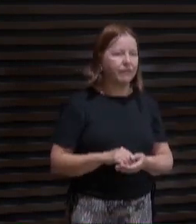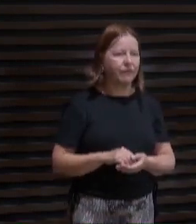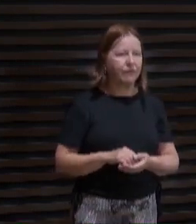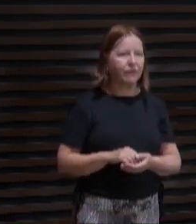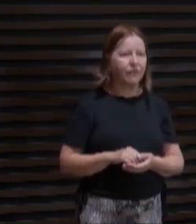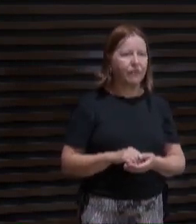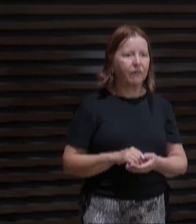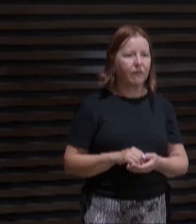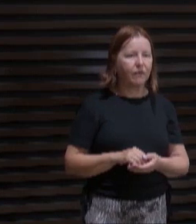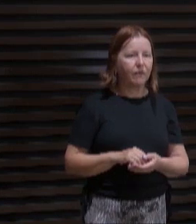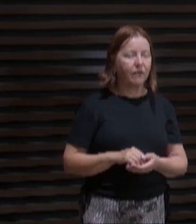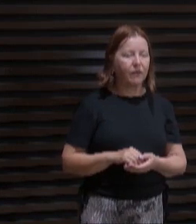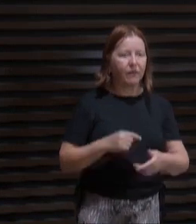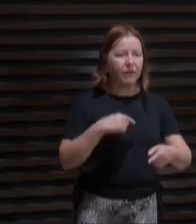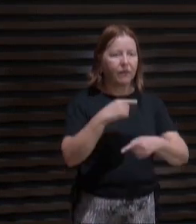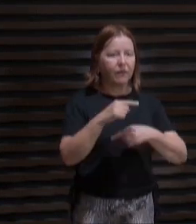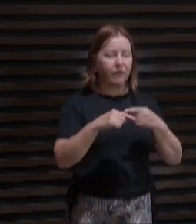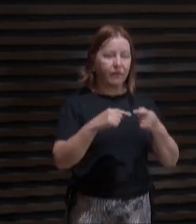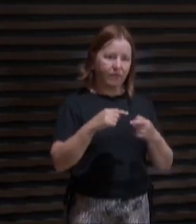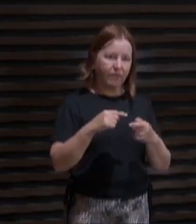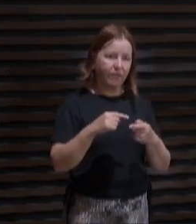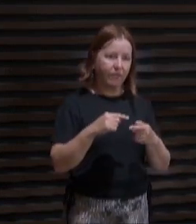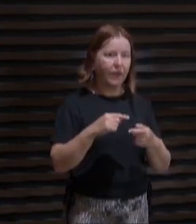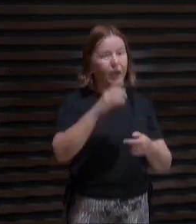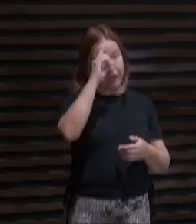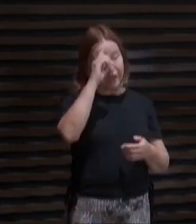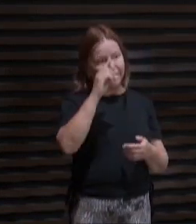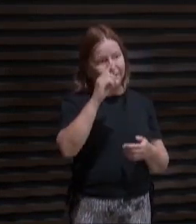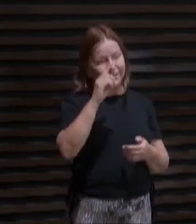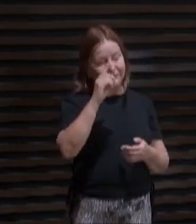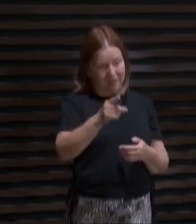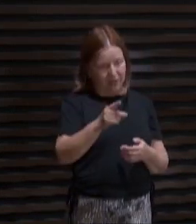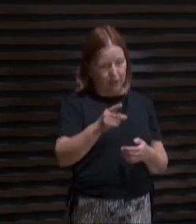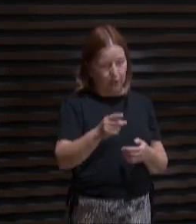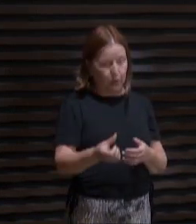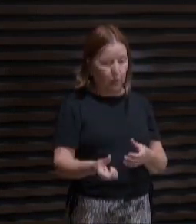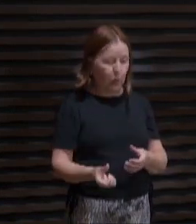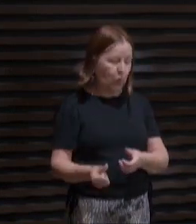vinho. Ele mandou botar água e mandou tirar água,